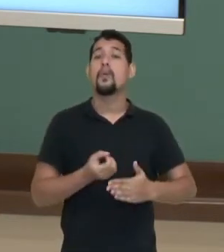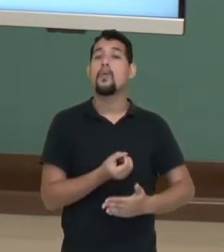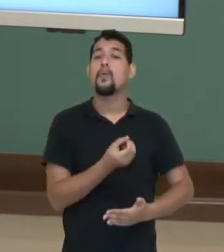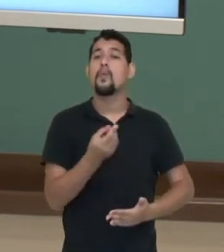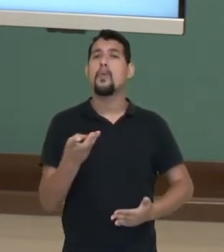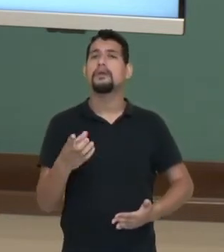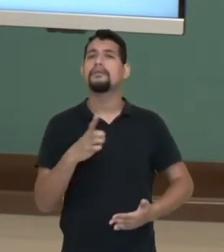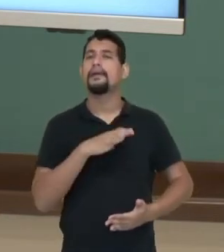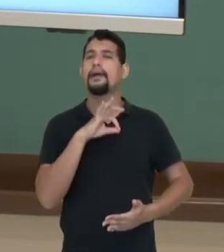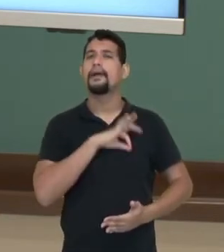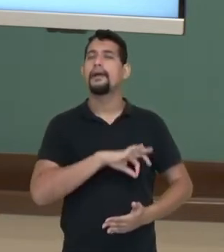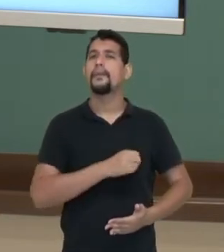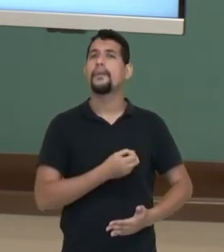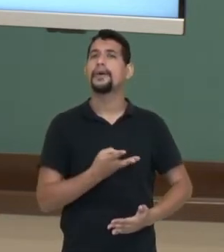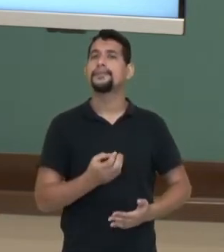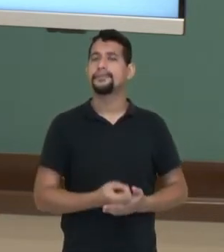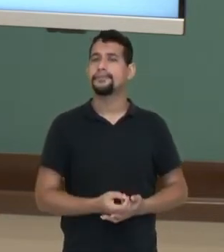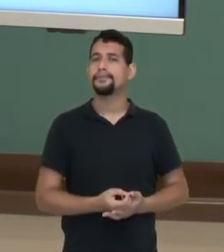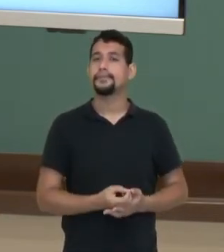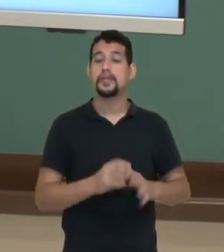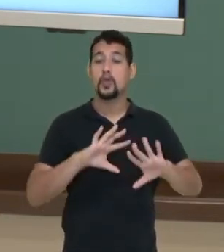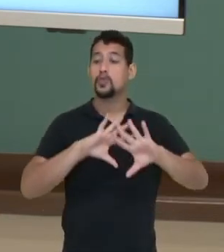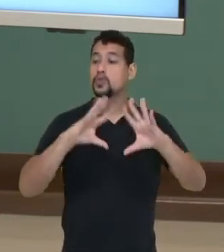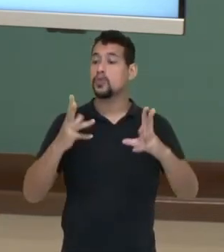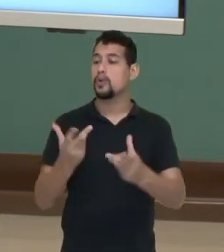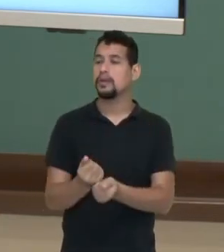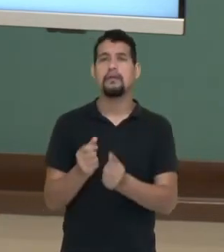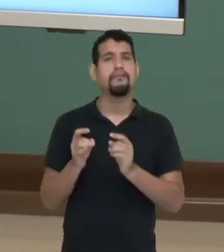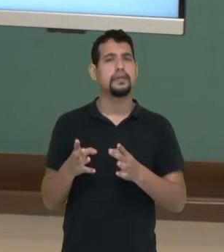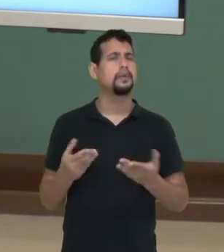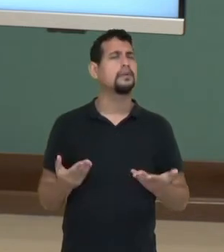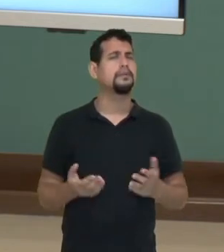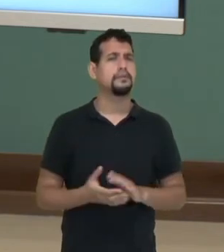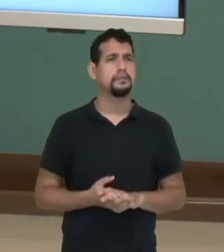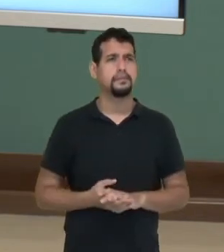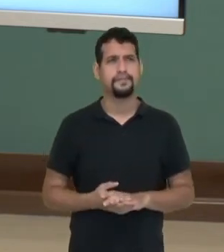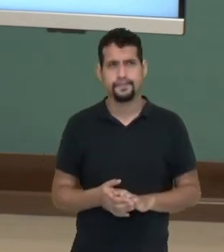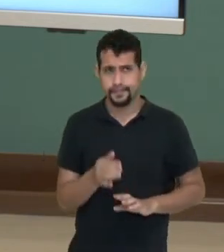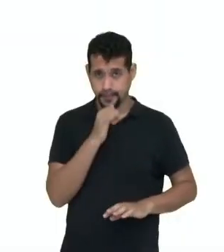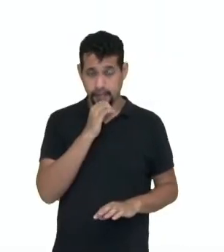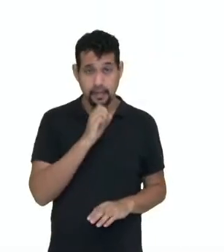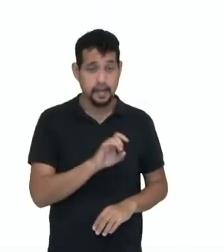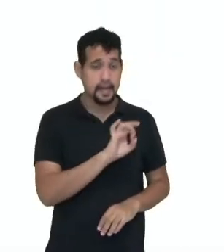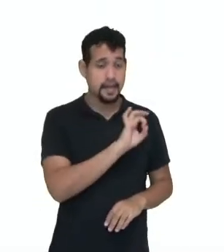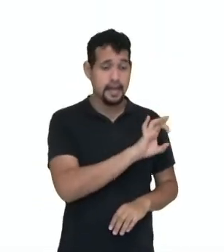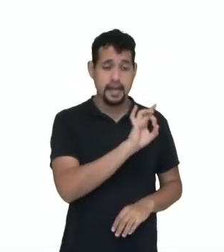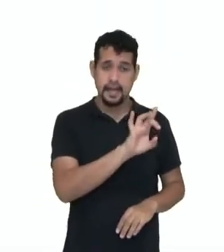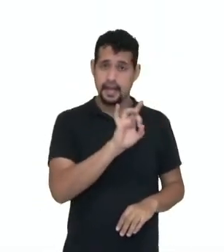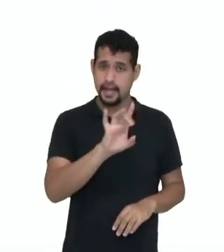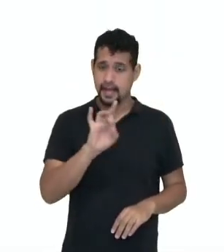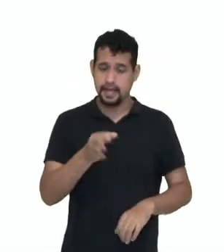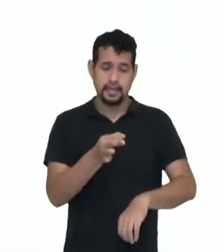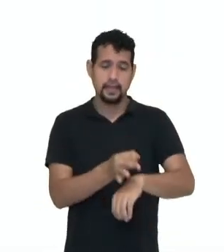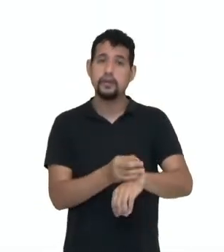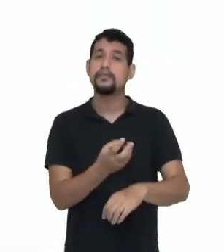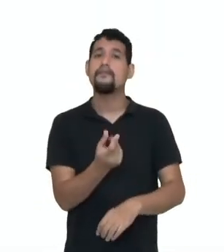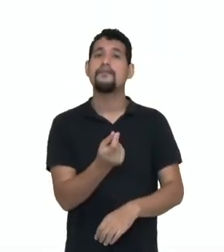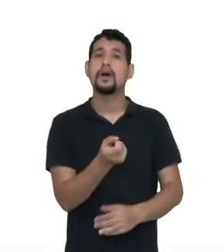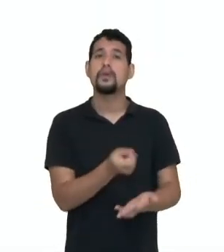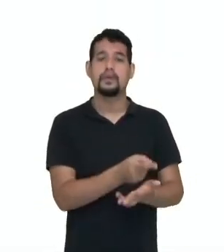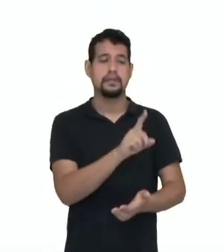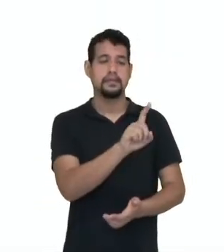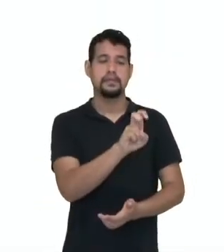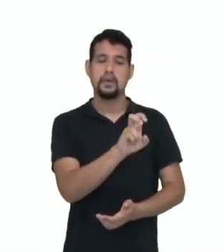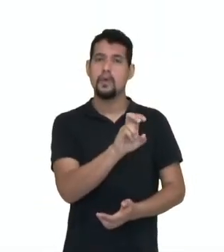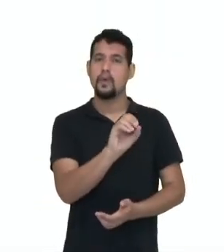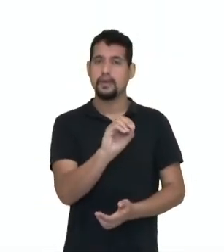vai receber, ok? Qual é a receita? Então vamos lá. Se cada relógio custa R$150,